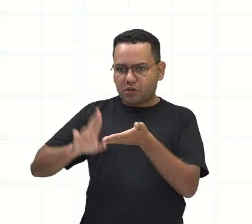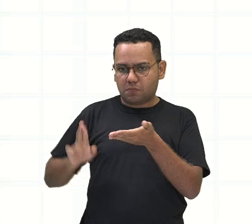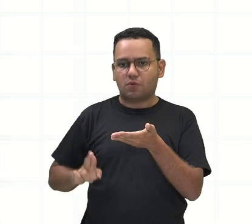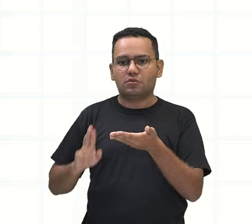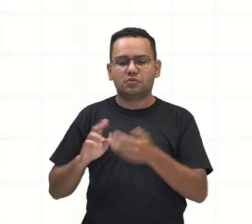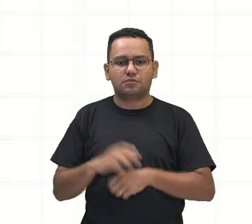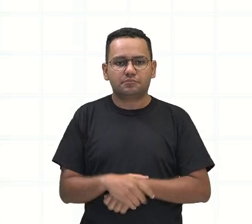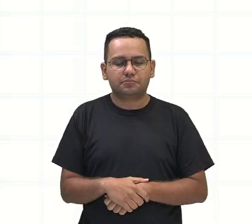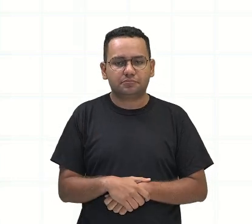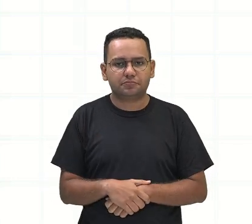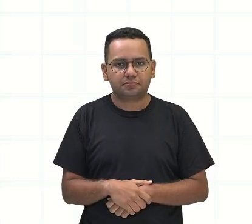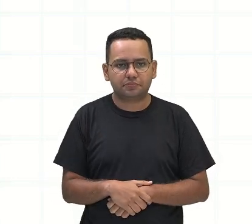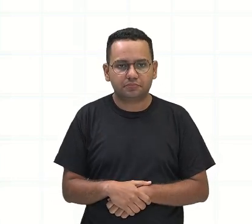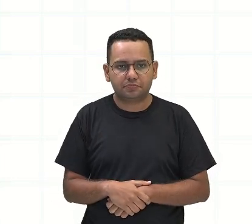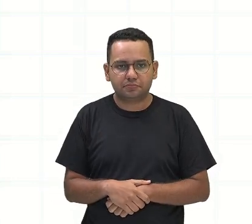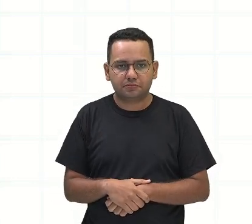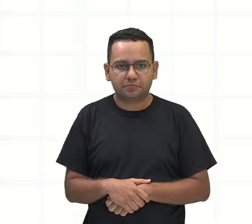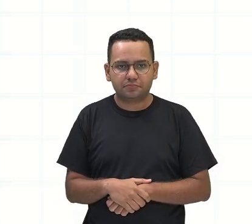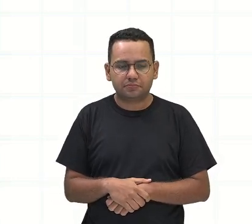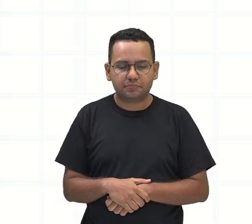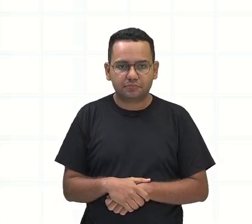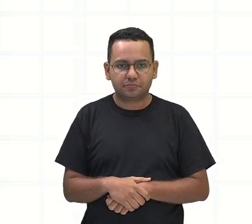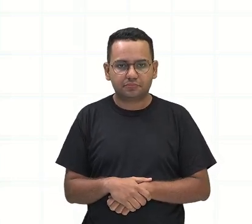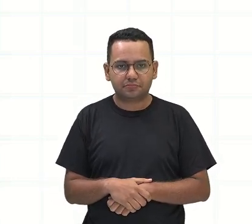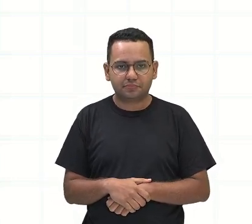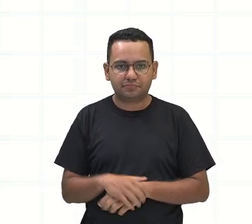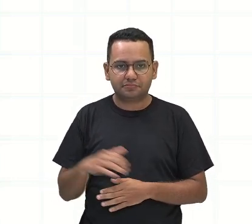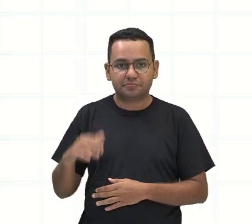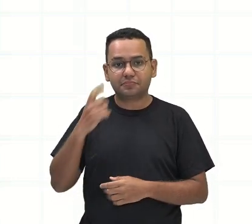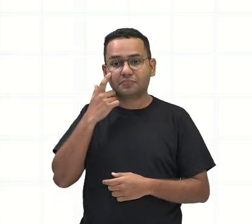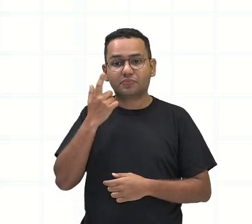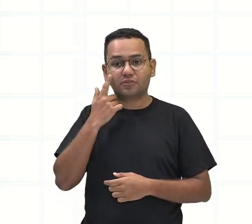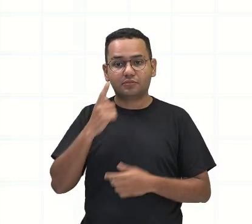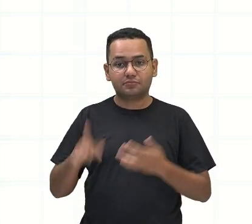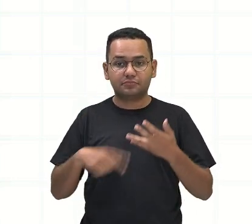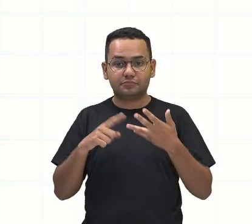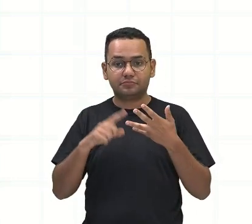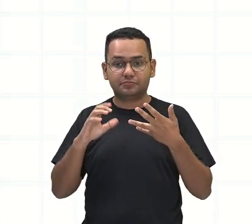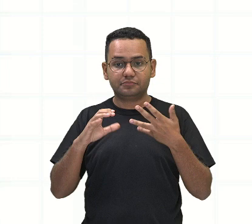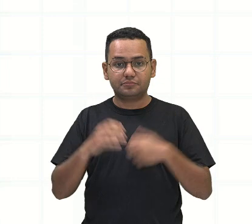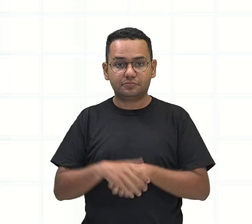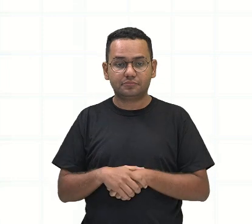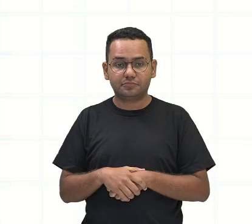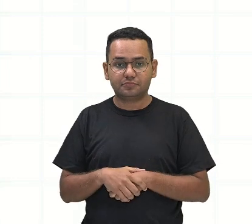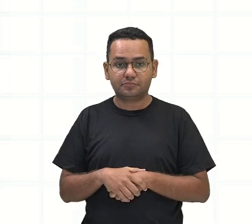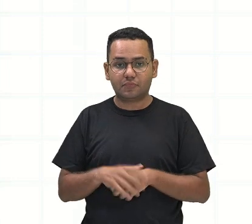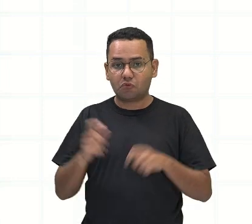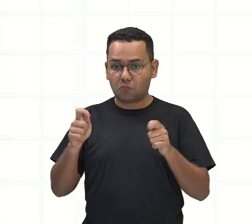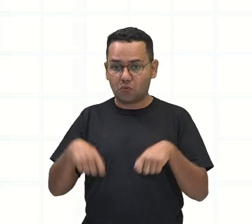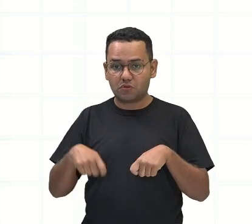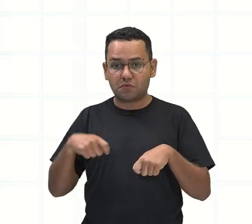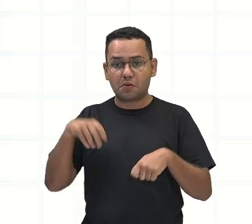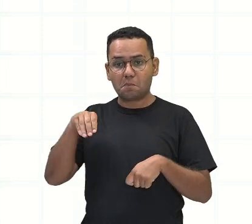Vamos lá arriscar de novo. É preciso que Maria, tá? É preciso que Maria tenha feito a